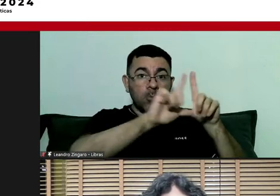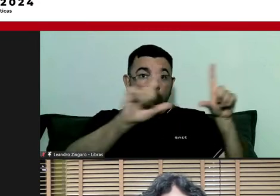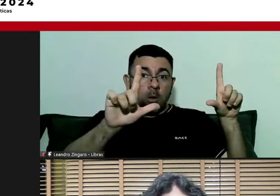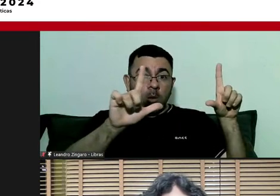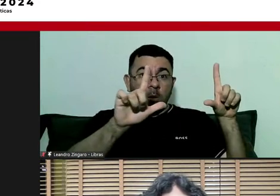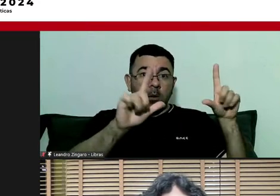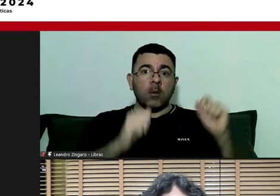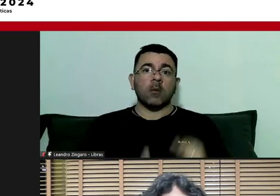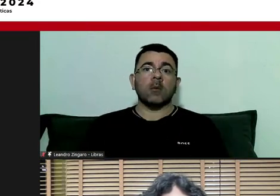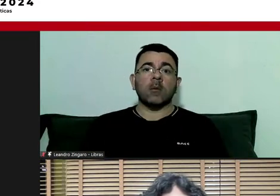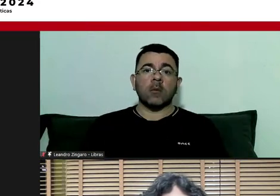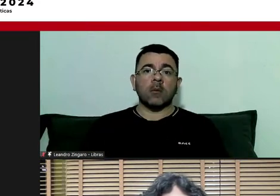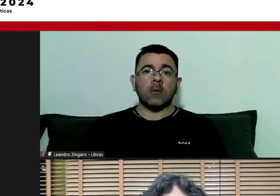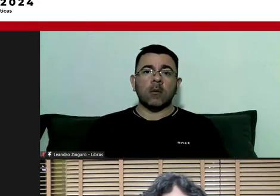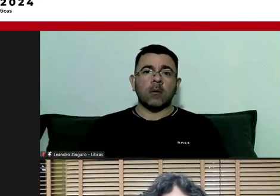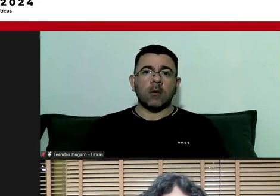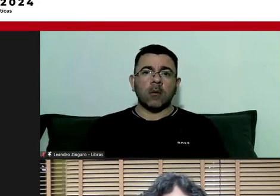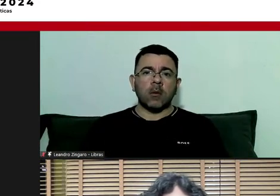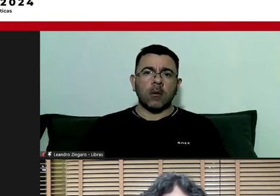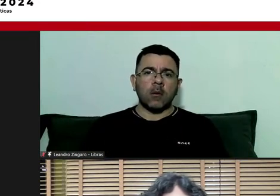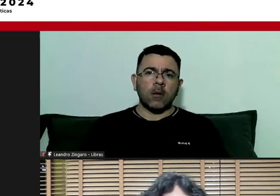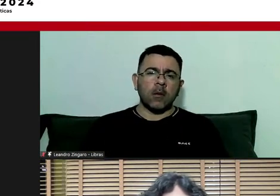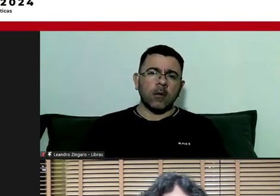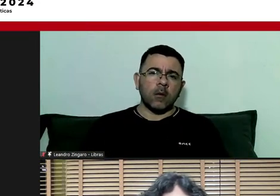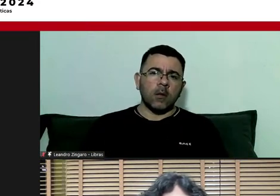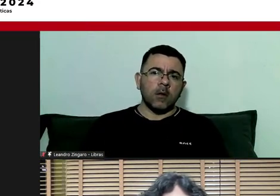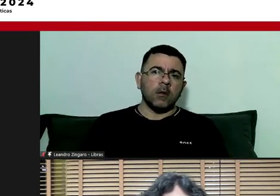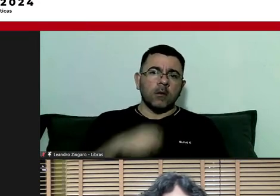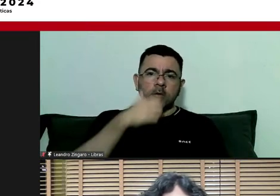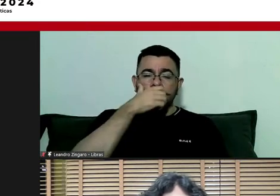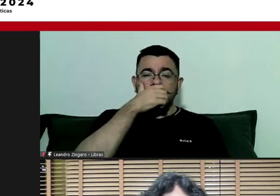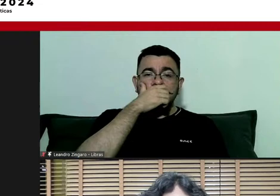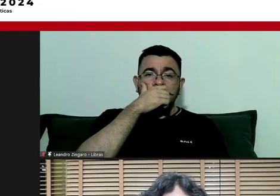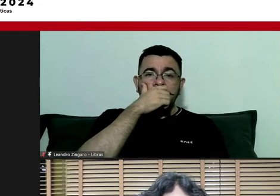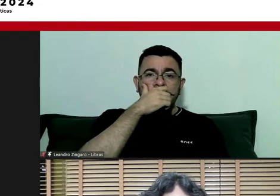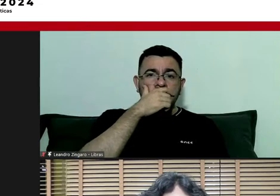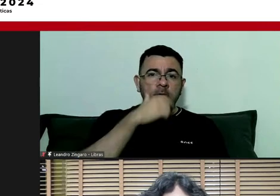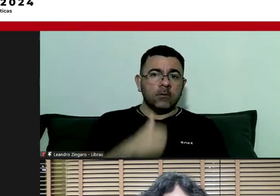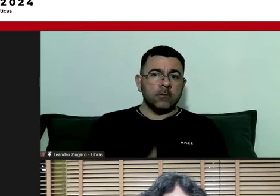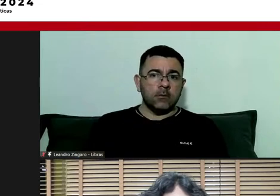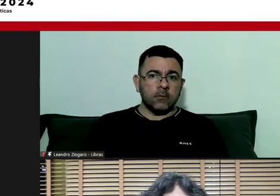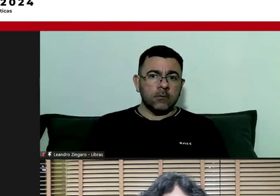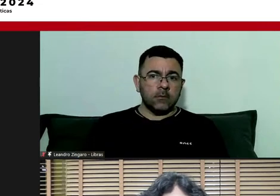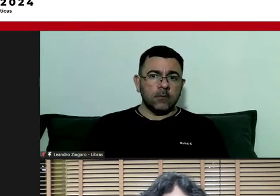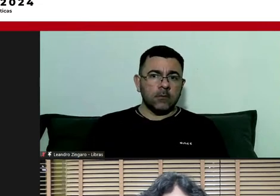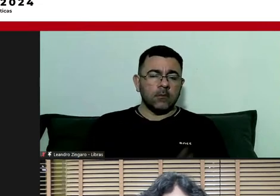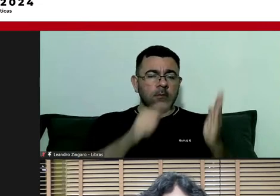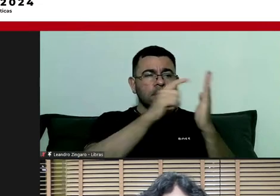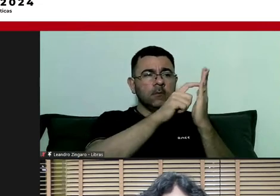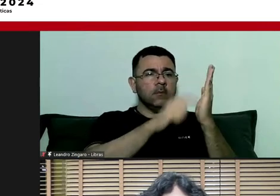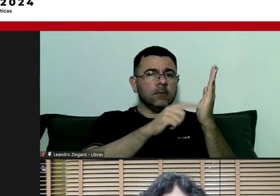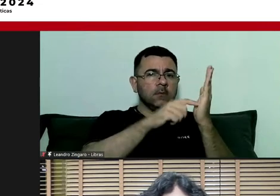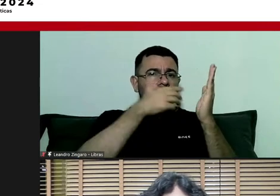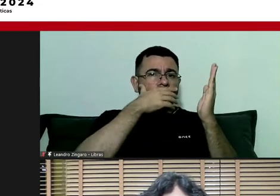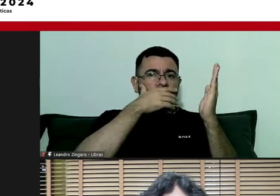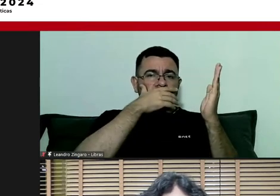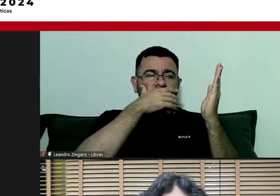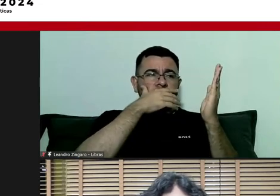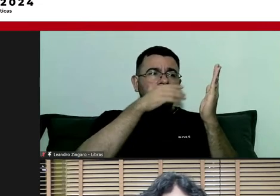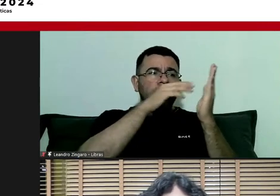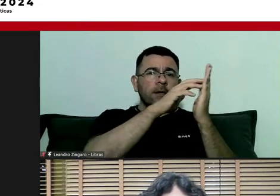implantar ele no final do ano passado é basicamente um sistema georreferenciado também que você tem no celular dos Servidores